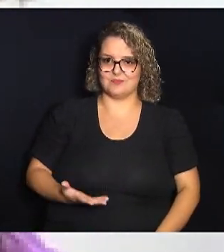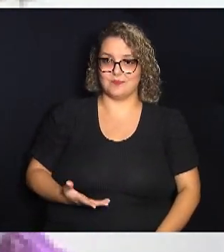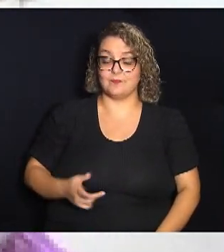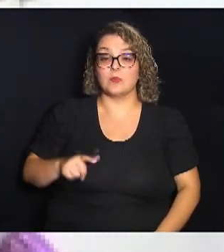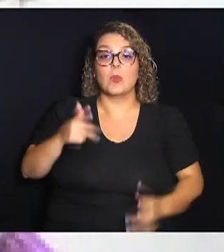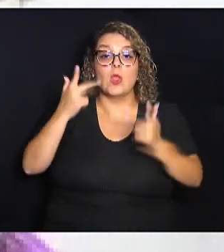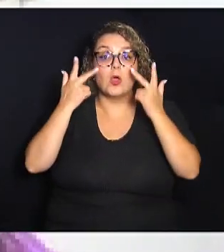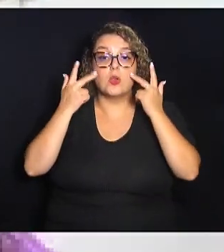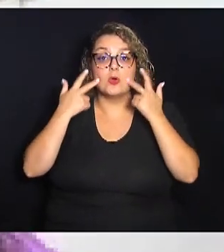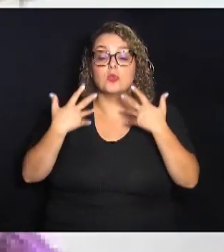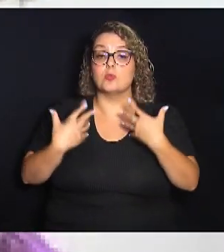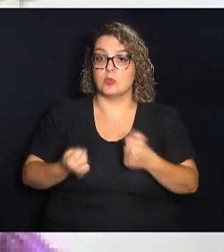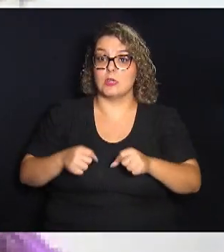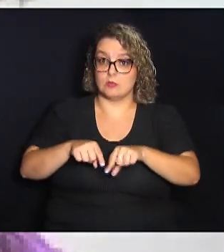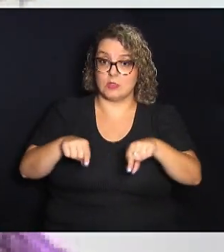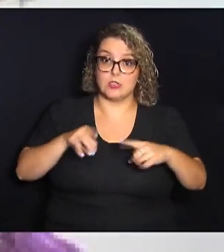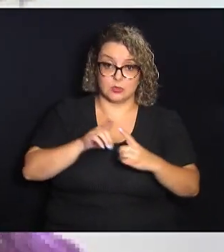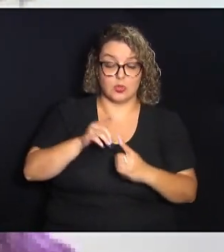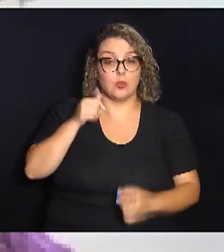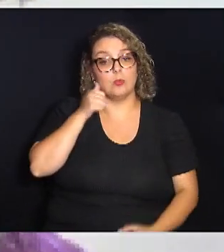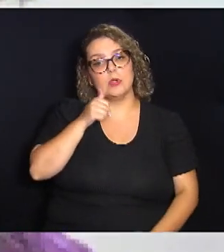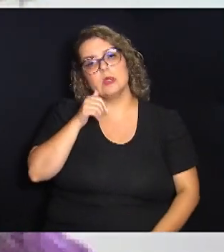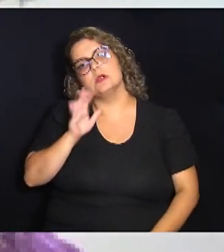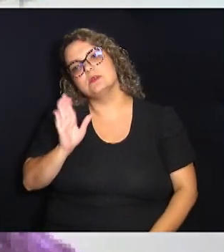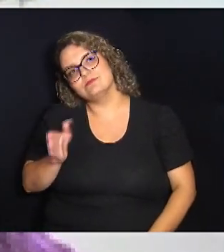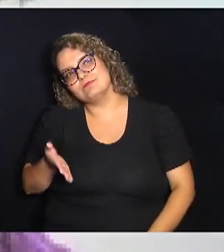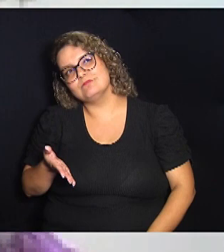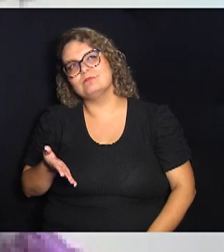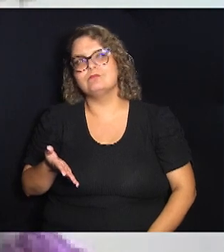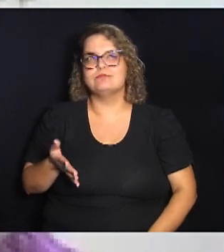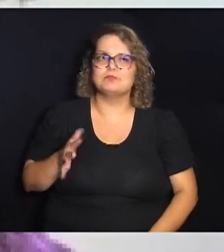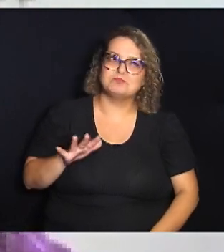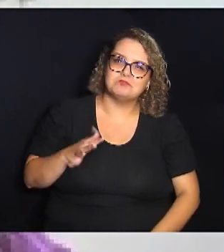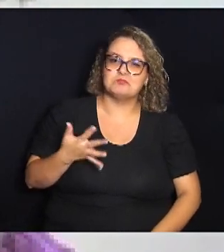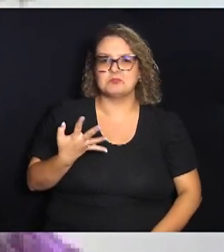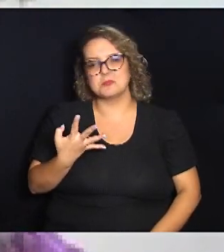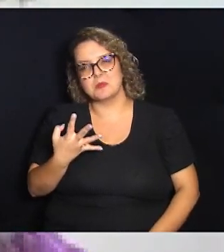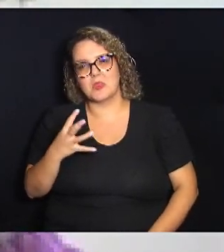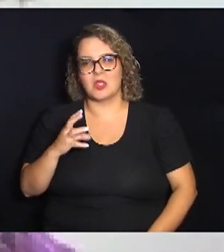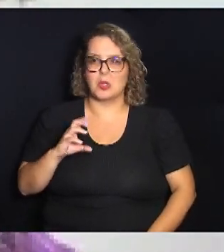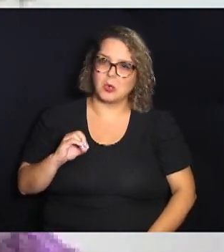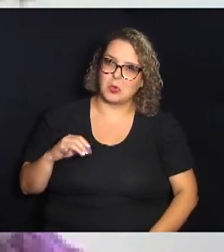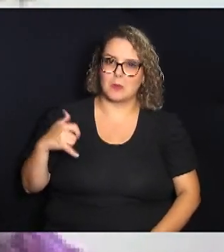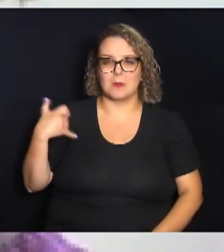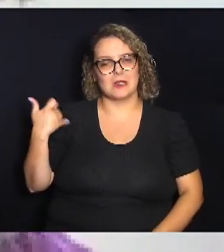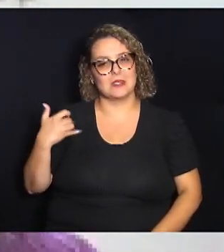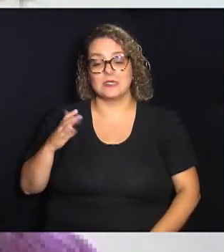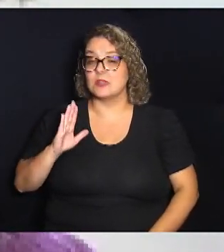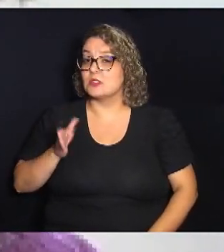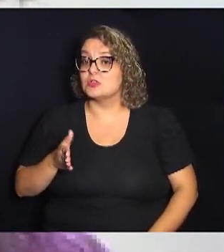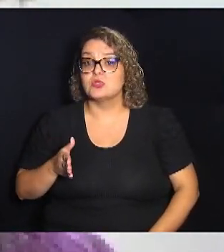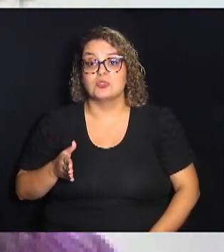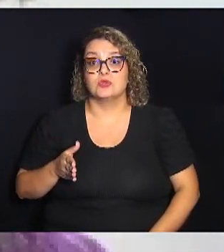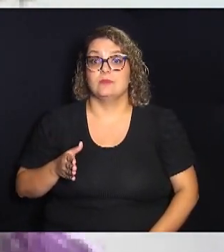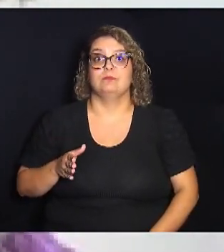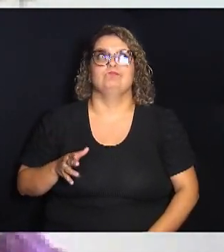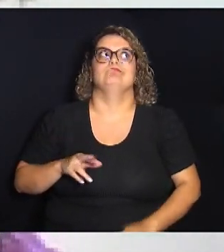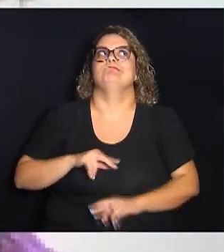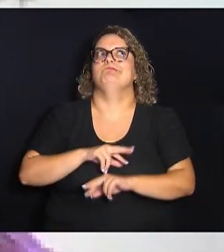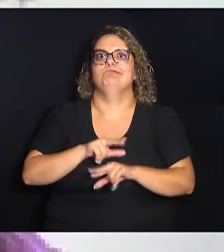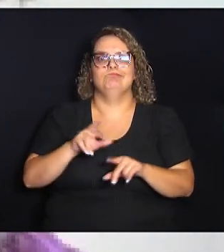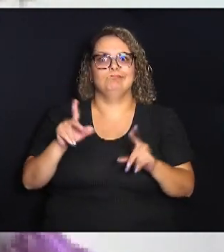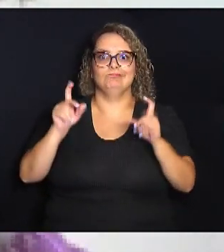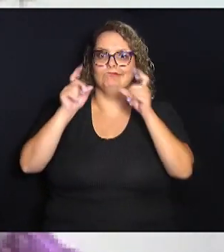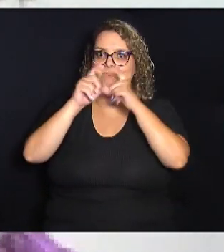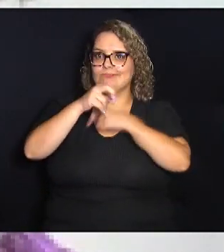comum eu receber no consultório mulheres que já estão assim, às vezes na faixa de 40 anos e já estão com muitas dificuldades